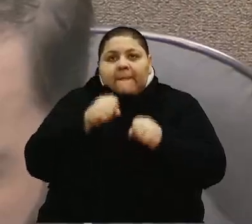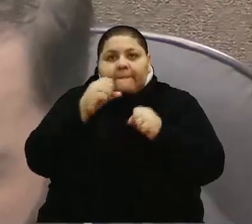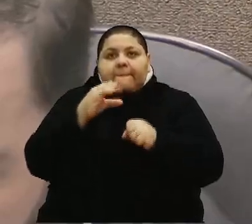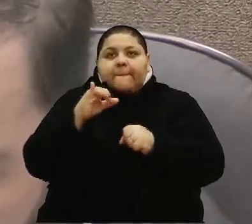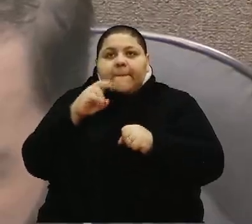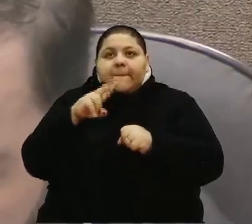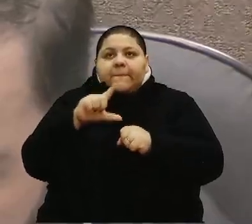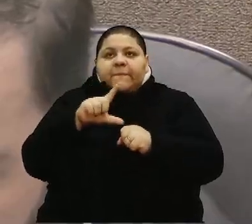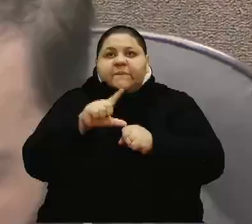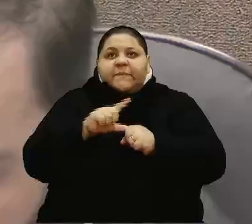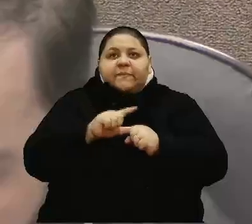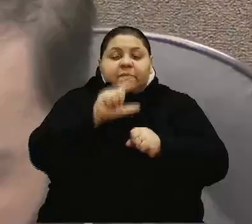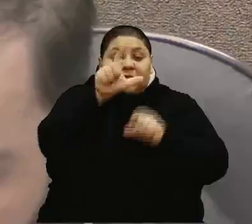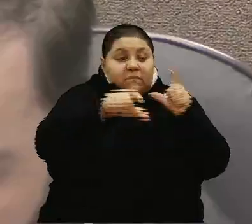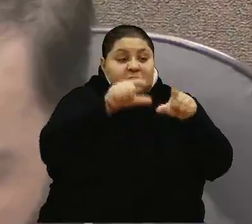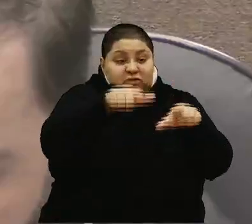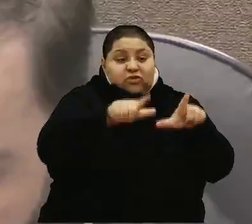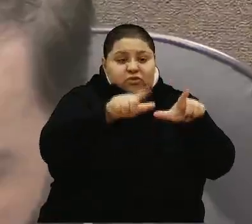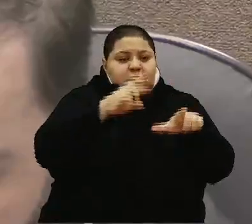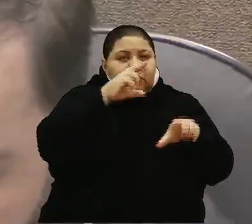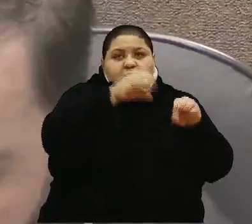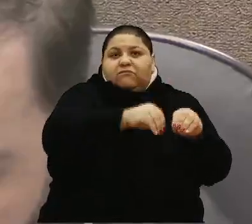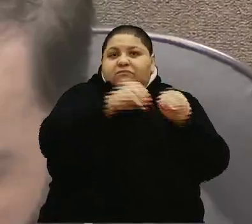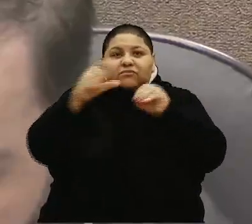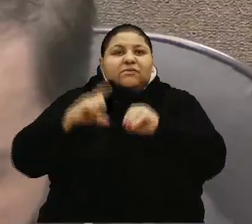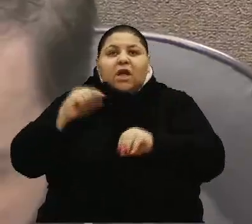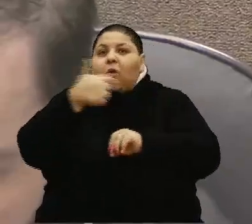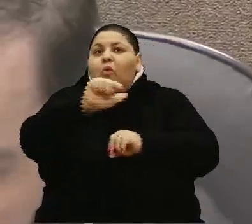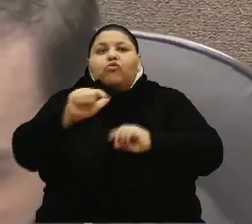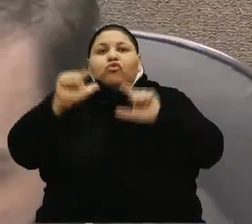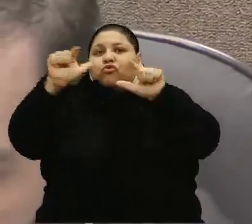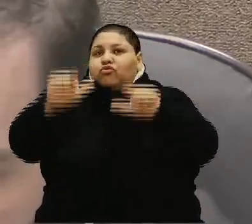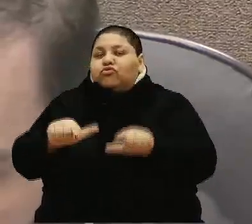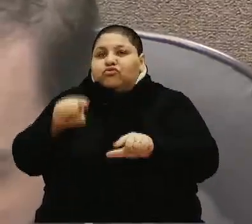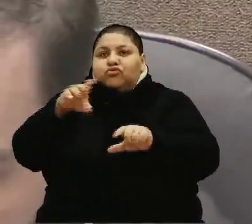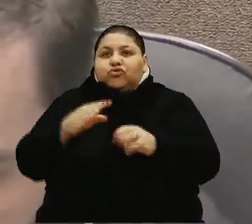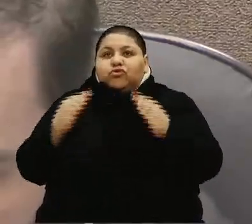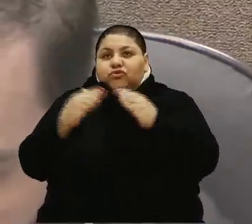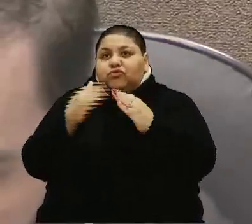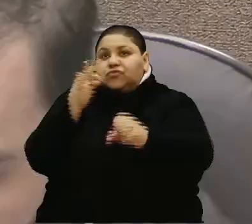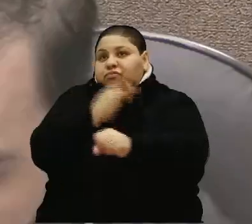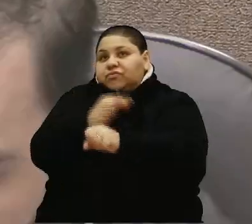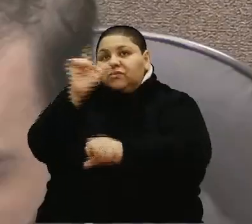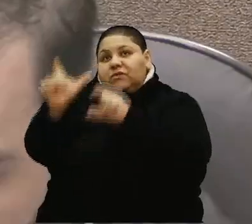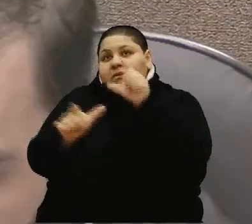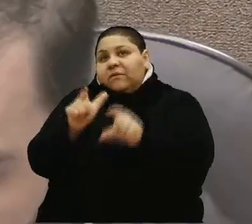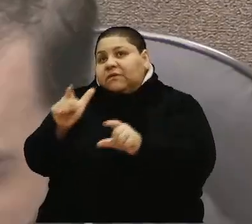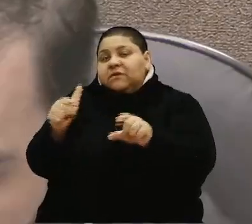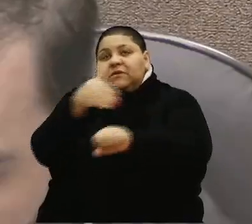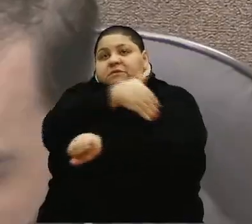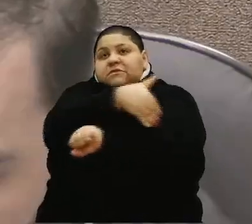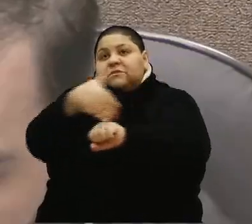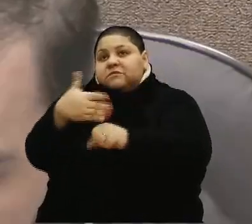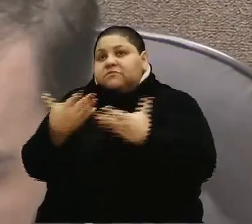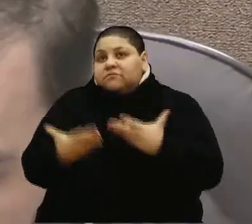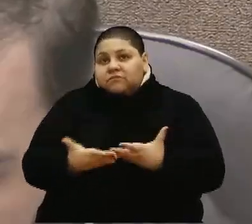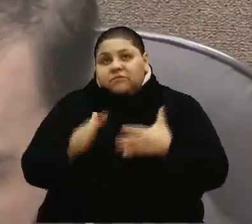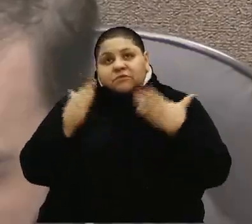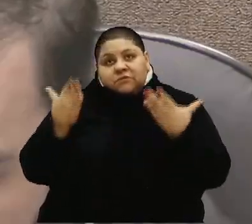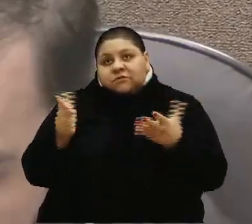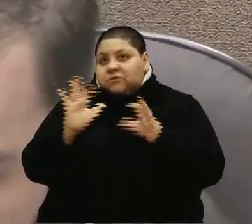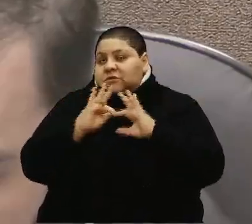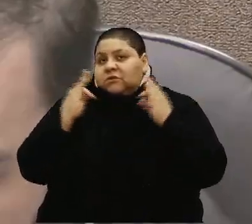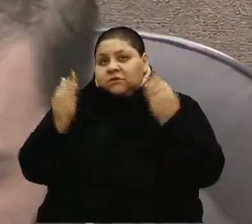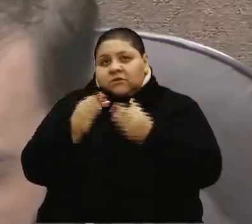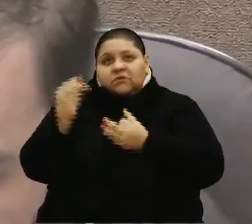tirarem as pessoas da área de risco. Claro, não se tem um outro lugar a não ser o abrigo, né, para as pessoas em situação de rua. Então, as